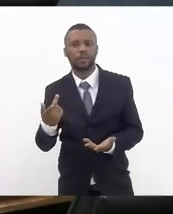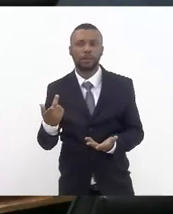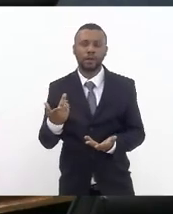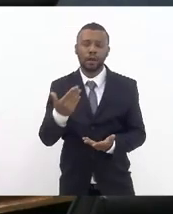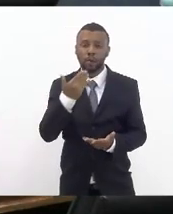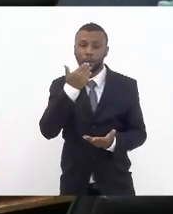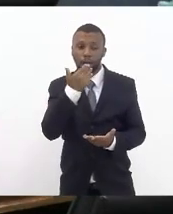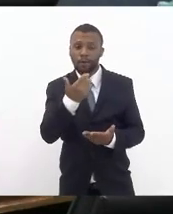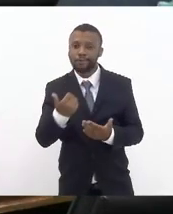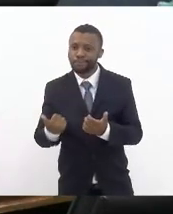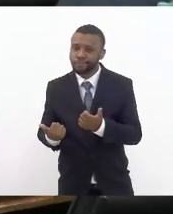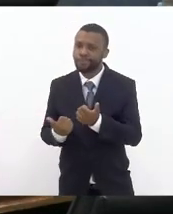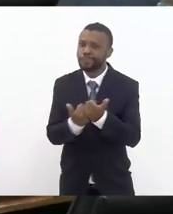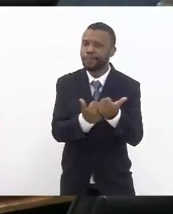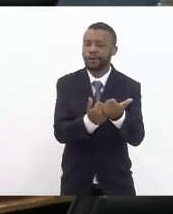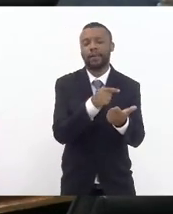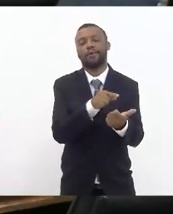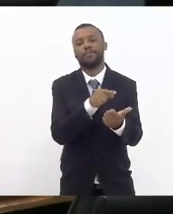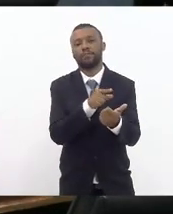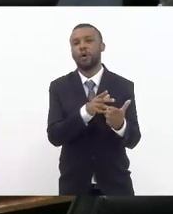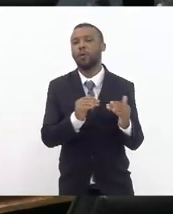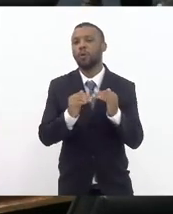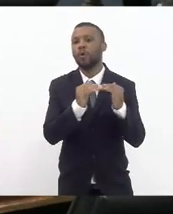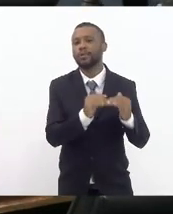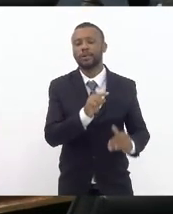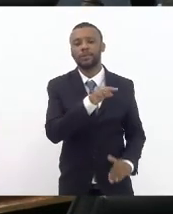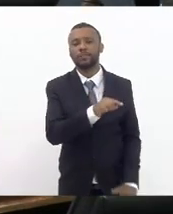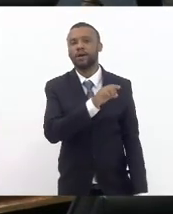favorável acompanhando a CCJ.